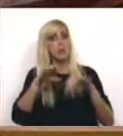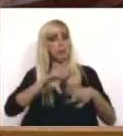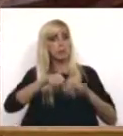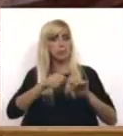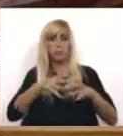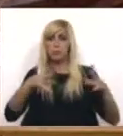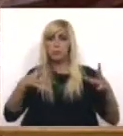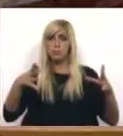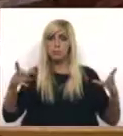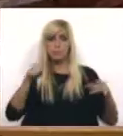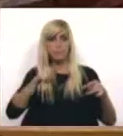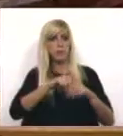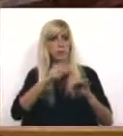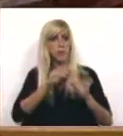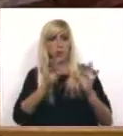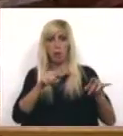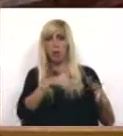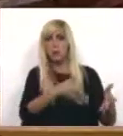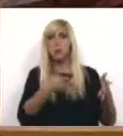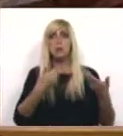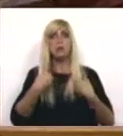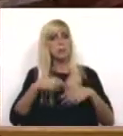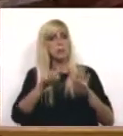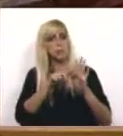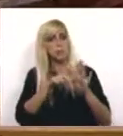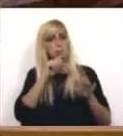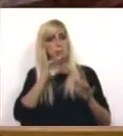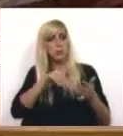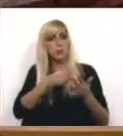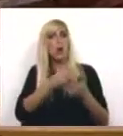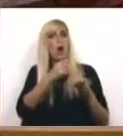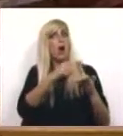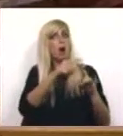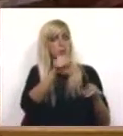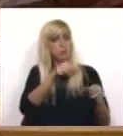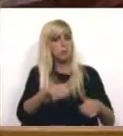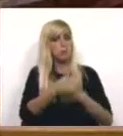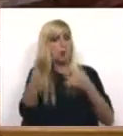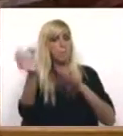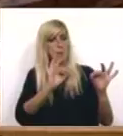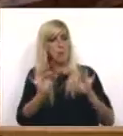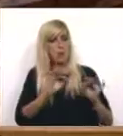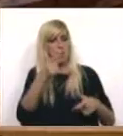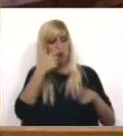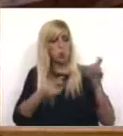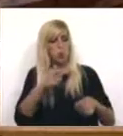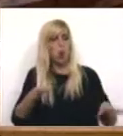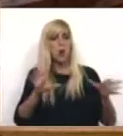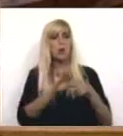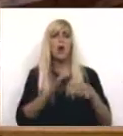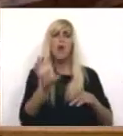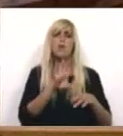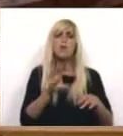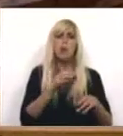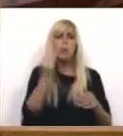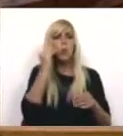a dimensão que ganharam este ano, mas também medidas que possam contribuir para melhor preparar as pessoas relativamente à forma